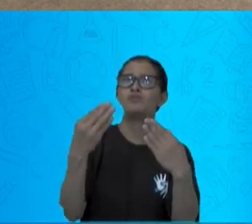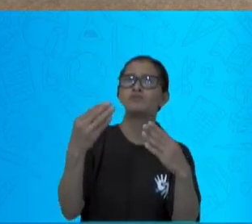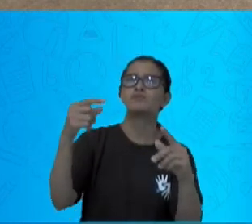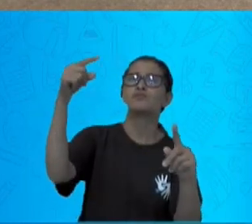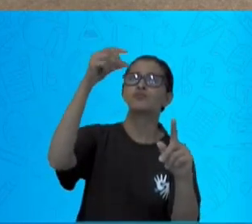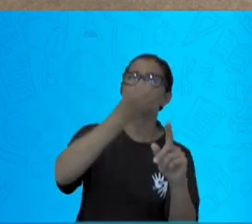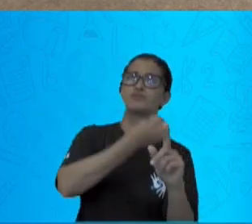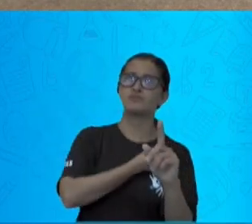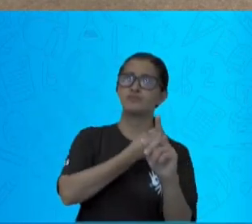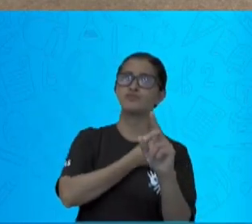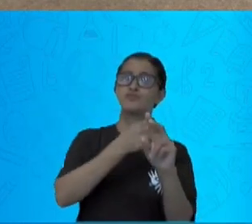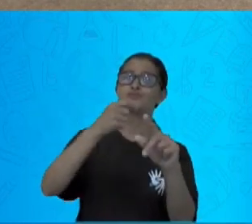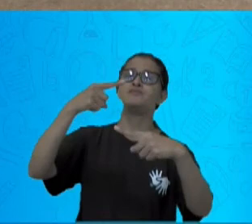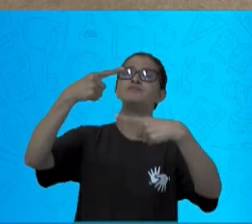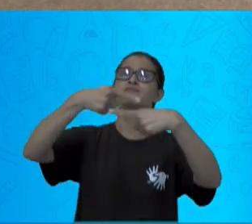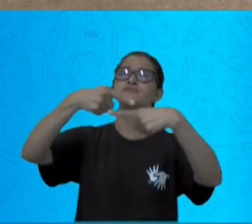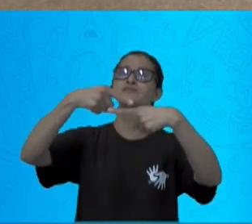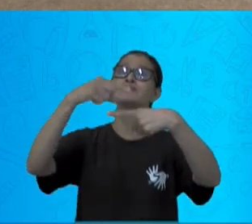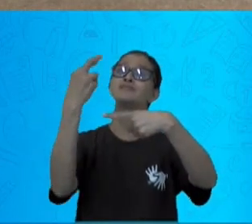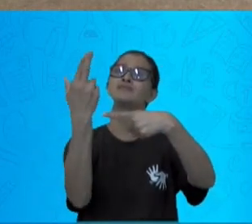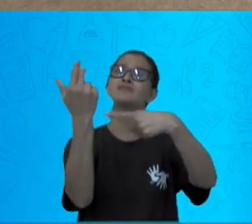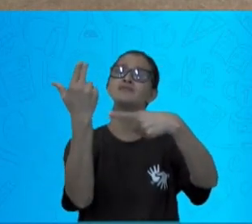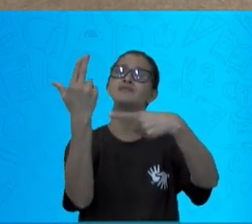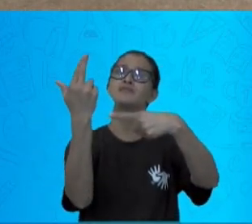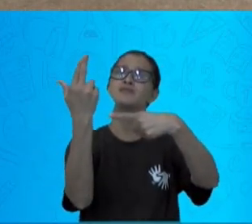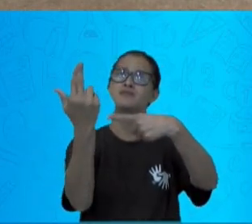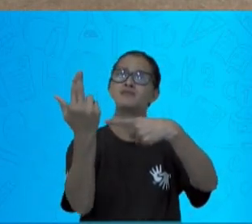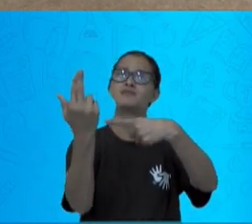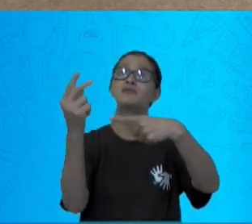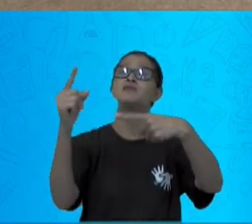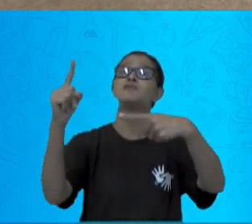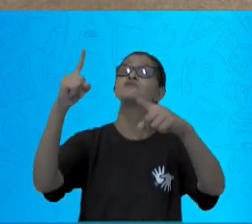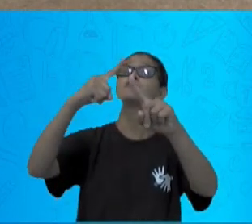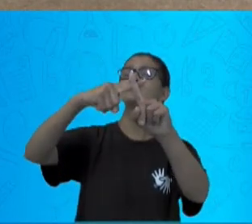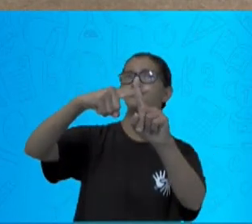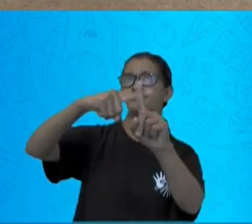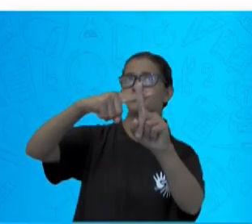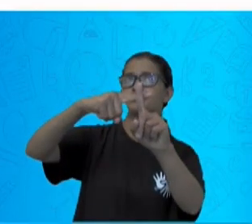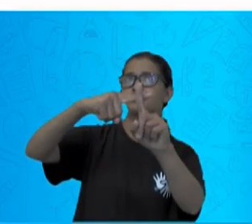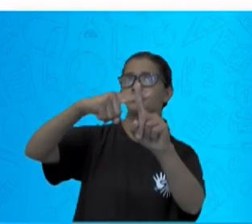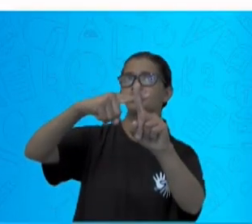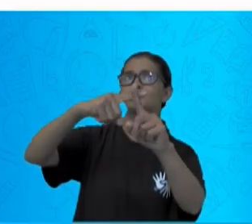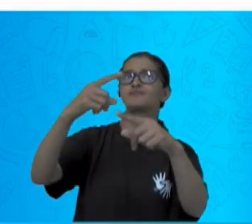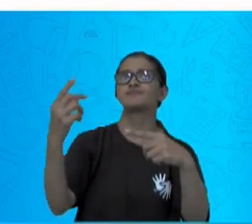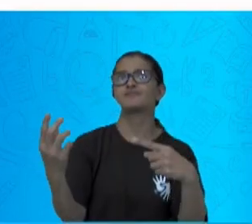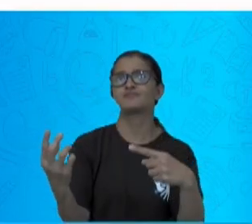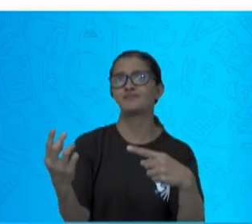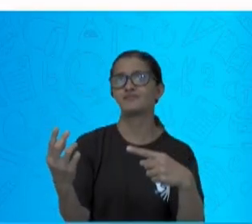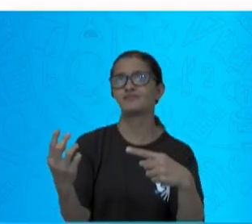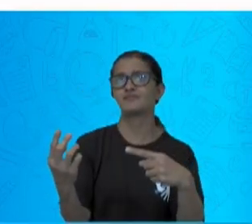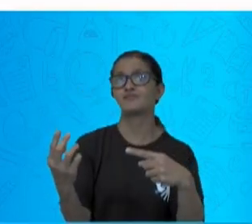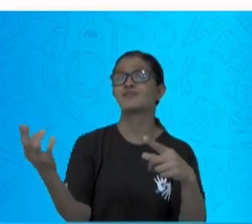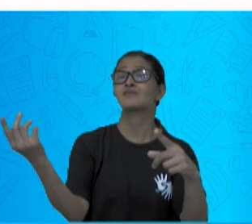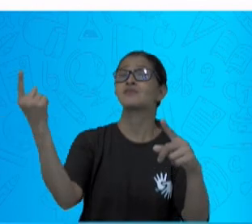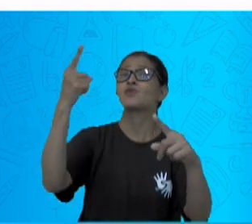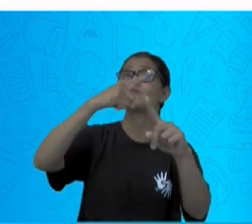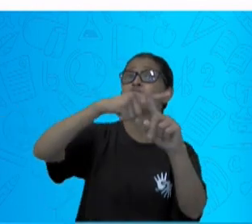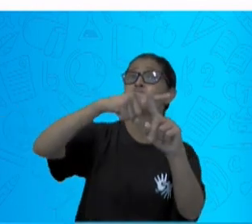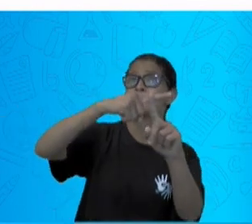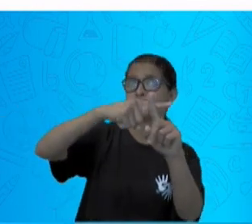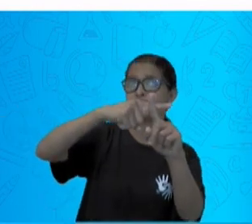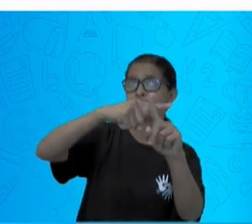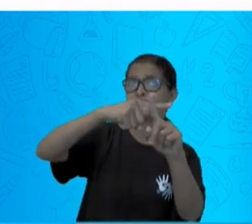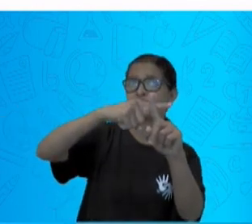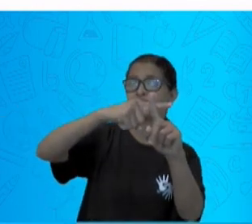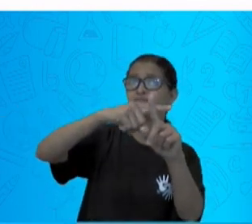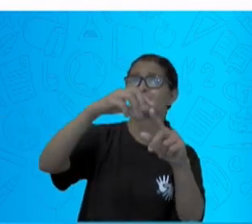4 e vou somar os numeradores. 9 menos 8 mais 64. Então, eu